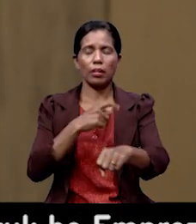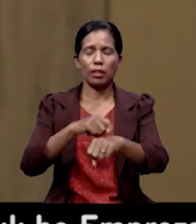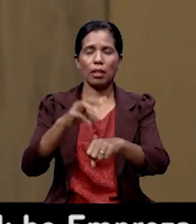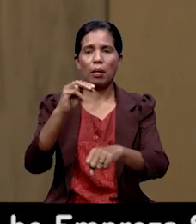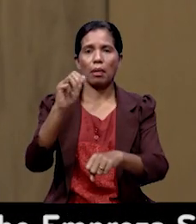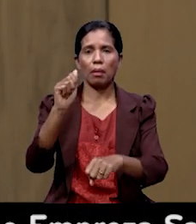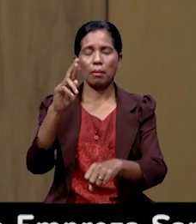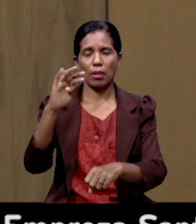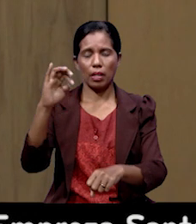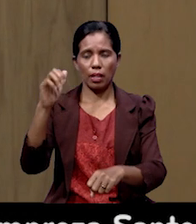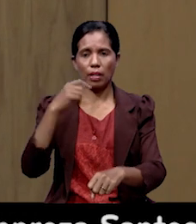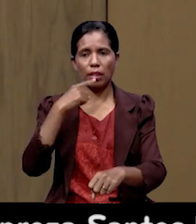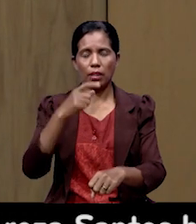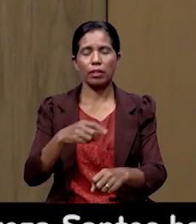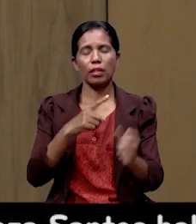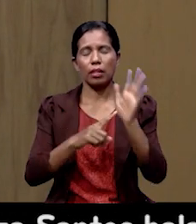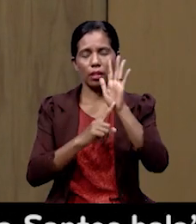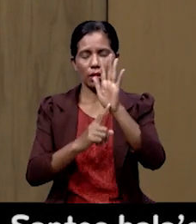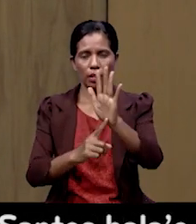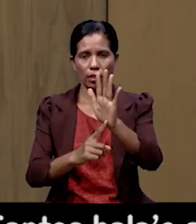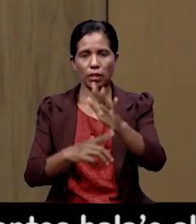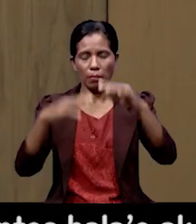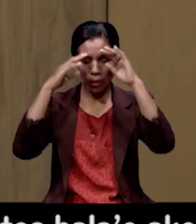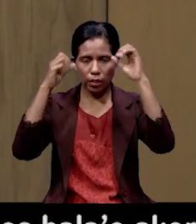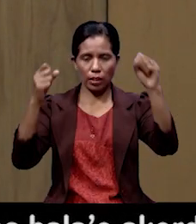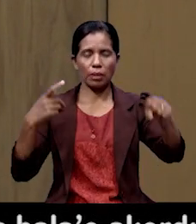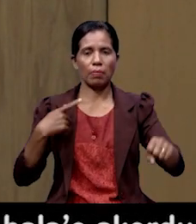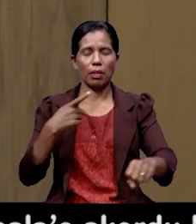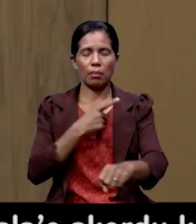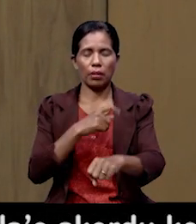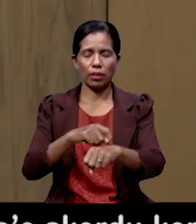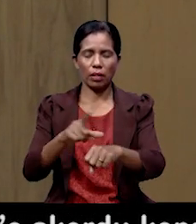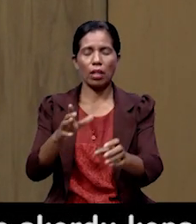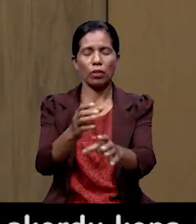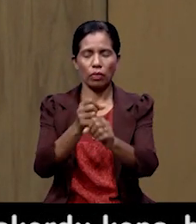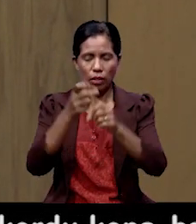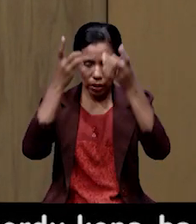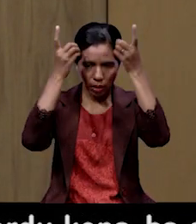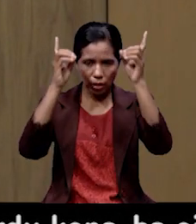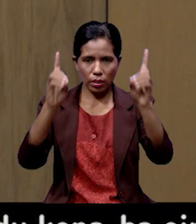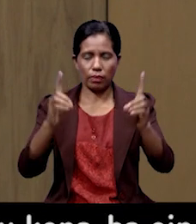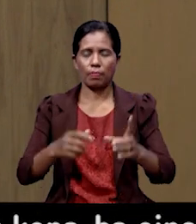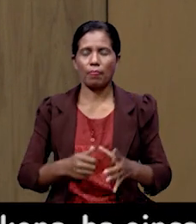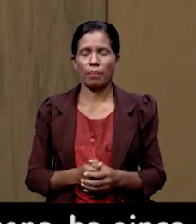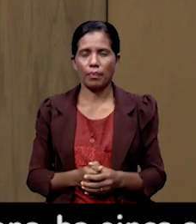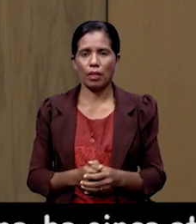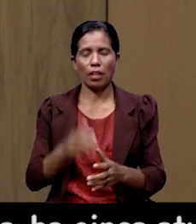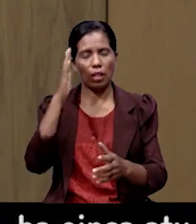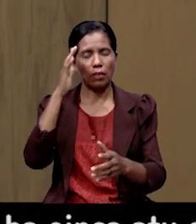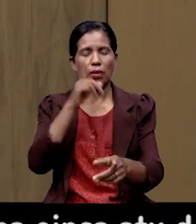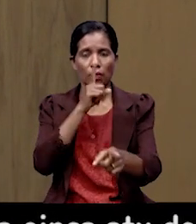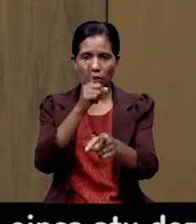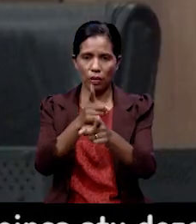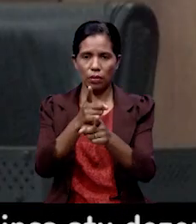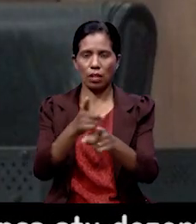Angelina Sarmento Ateten, se ratou sugestão, né? Para presidente do Parlamento Nacional, ato fote decisão. A intenção do los nem a